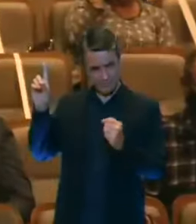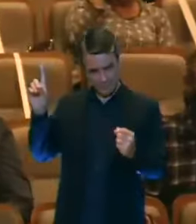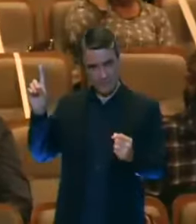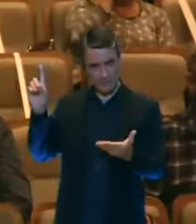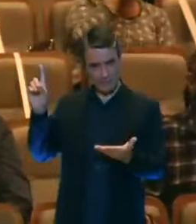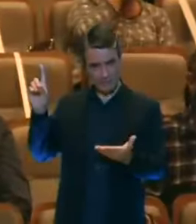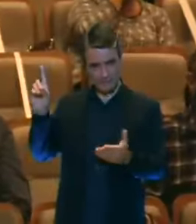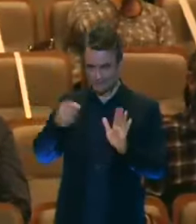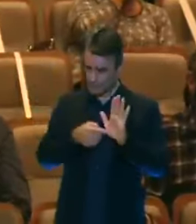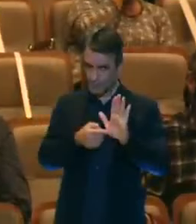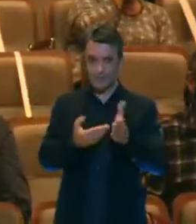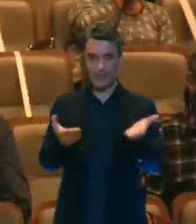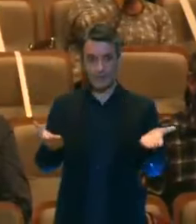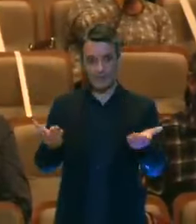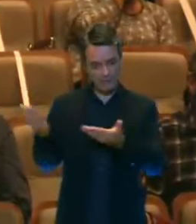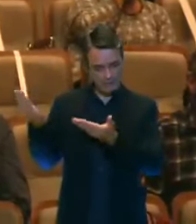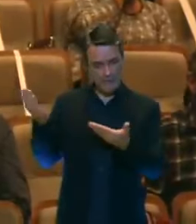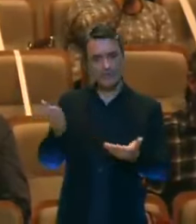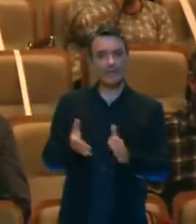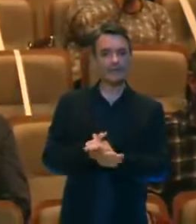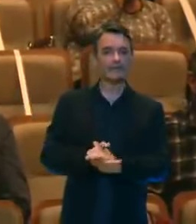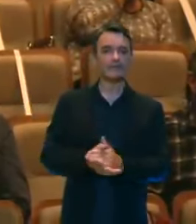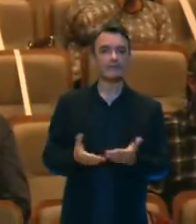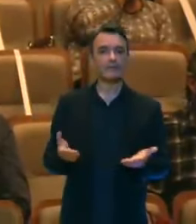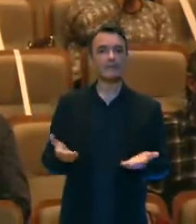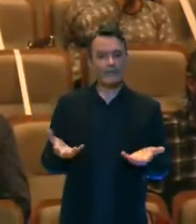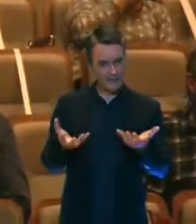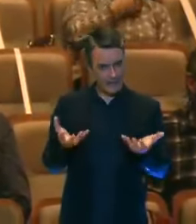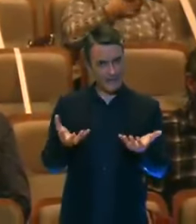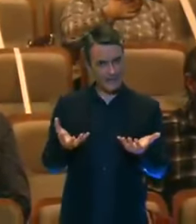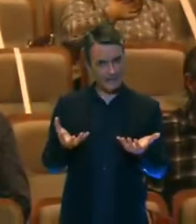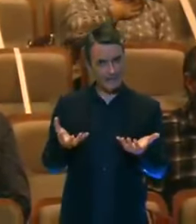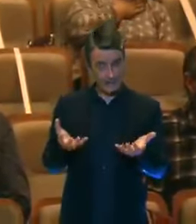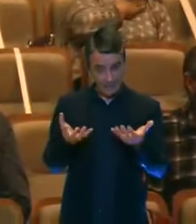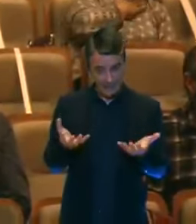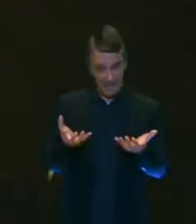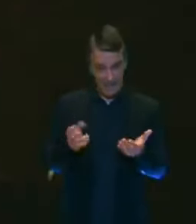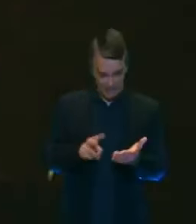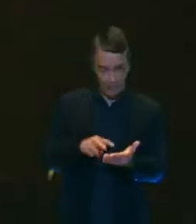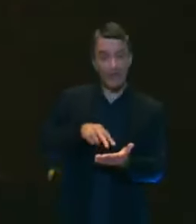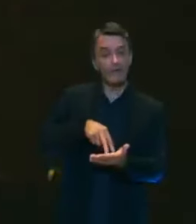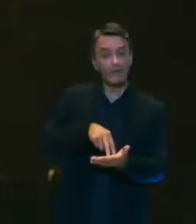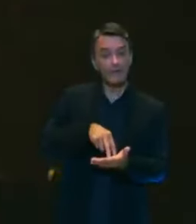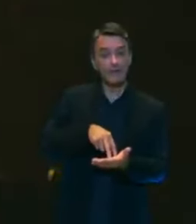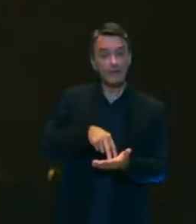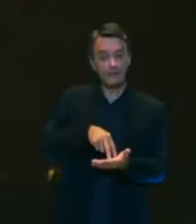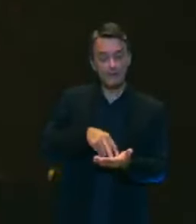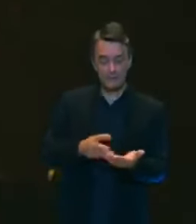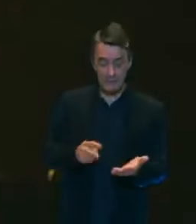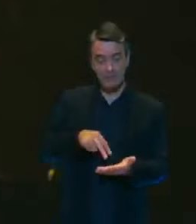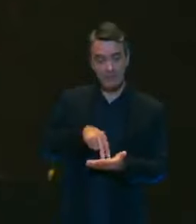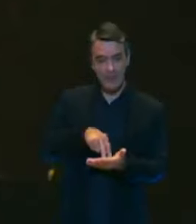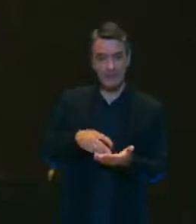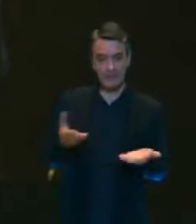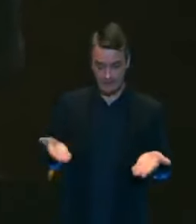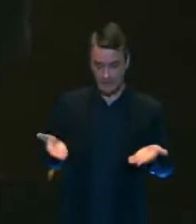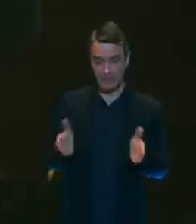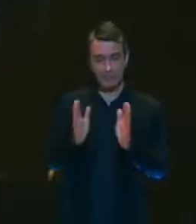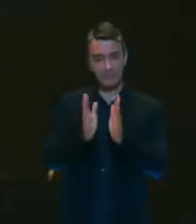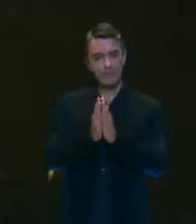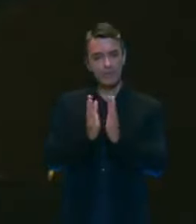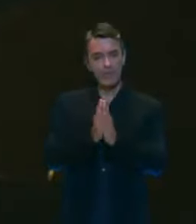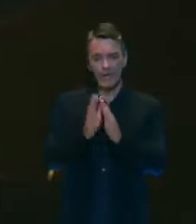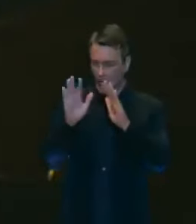Eu queria te convidar, se você quer uma revelação de Deus hoje, ficar de pé no teu lugar e nós vamos orar e